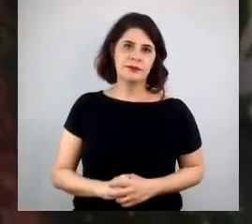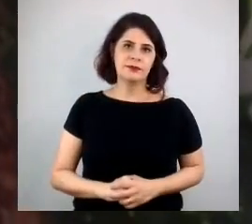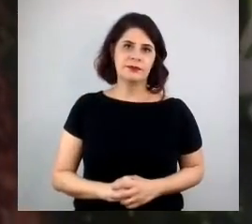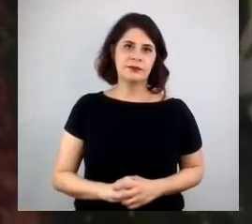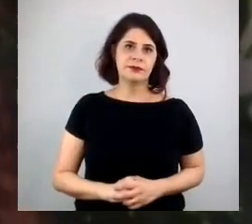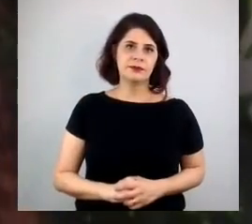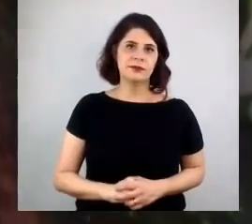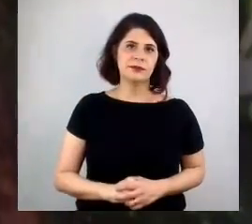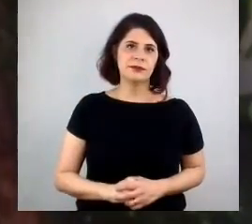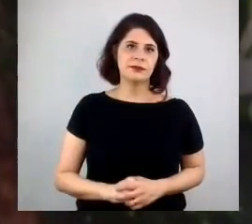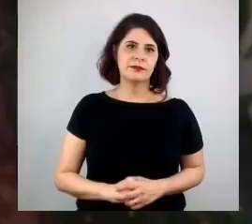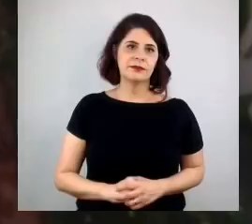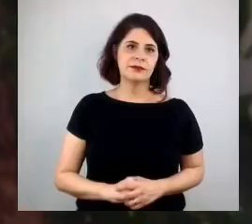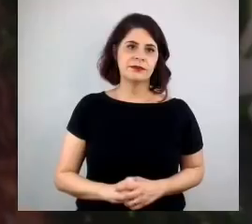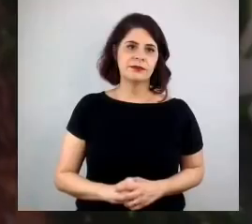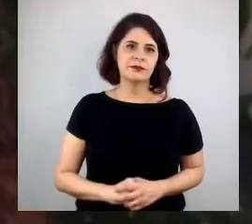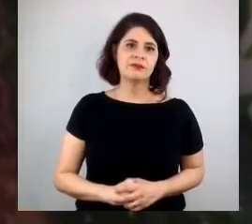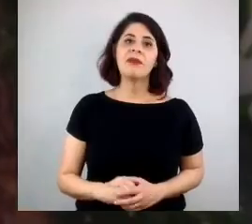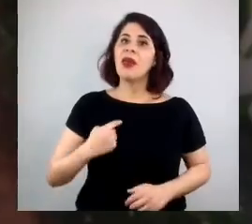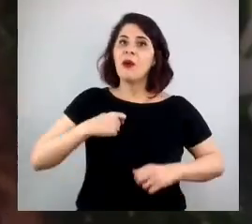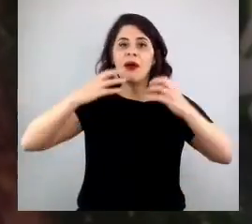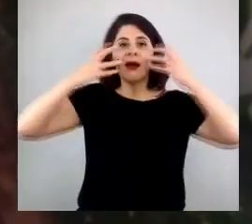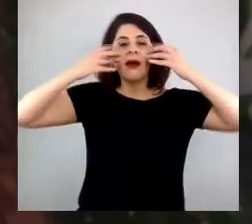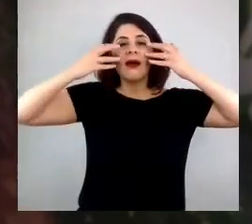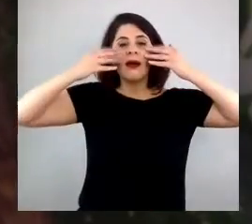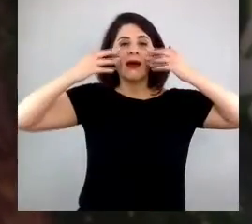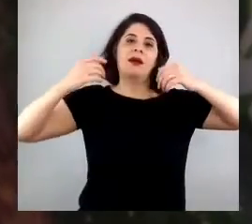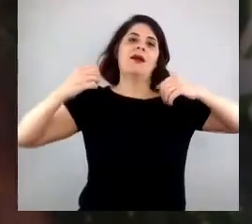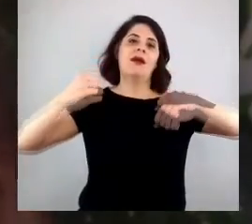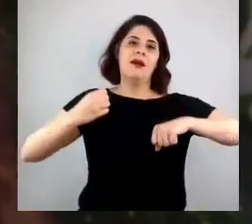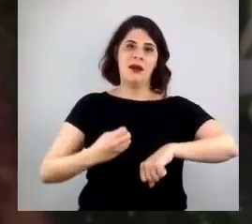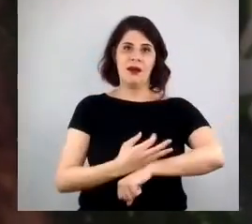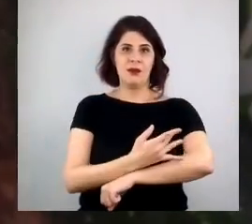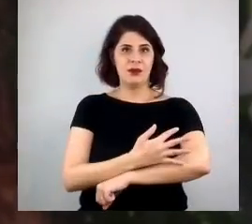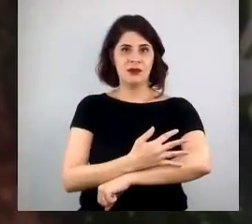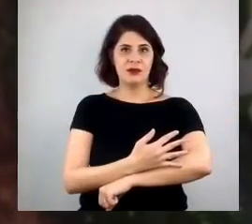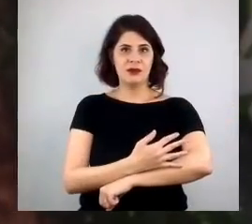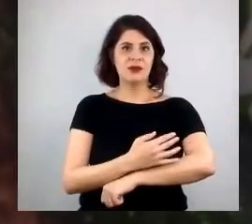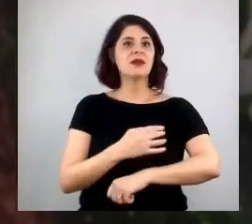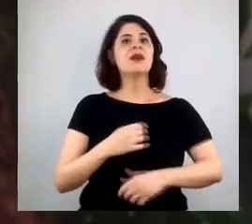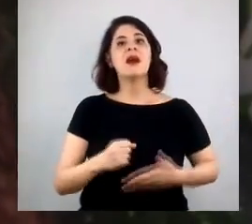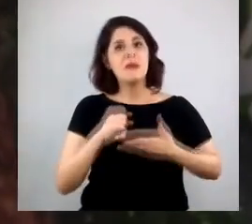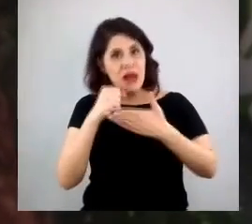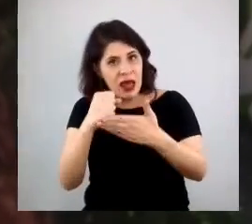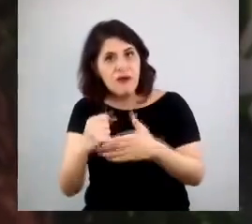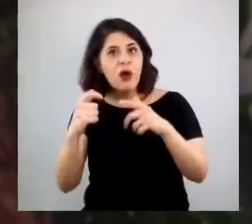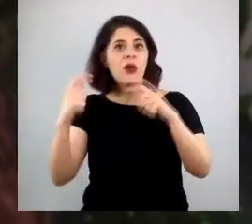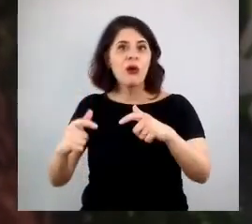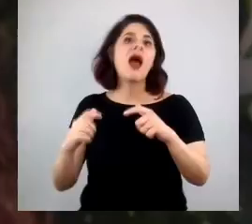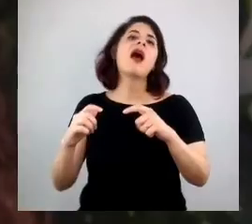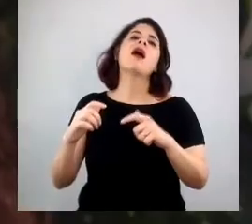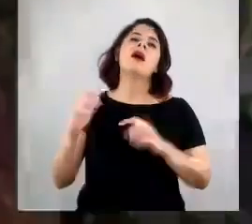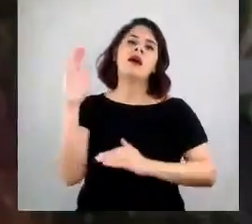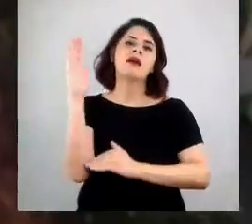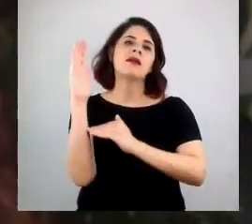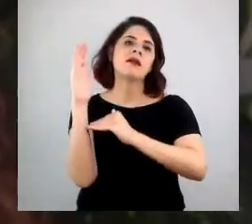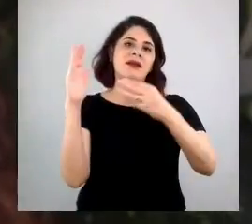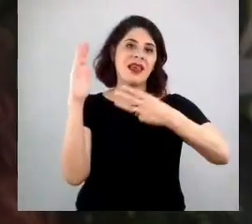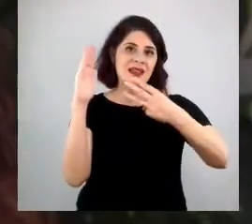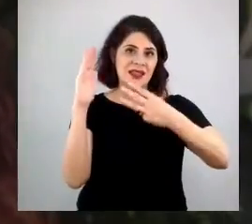Eu estava emocionada. Ela me levou na sala do senhor Antônio, que fica no 3º andar. O nome da sala é Dr.